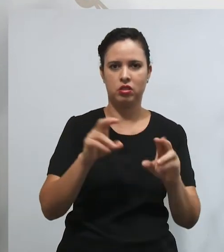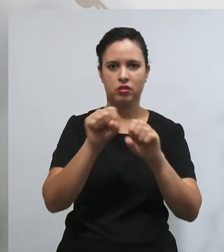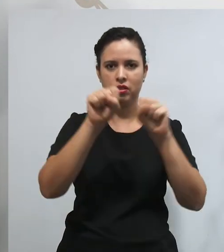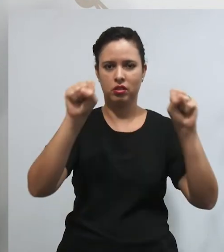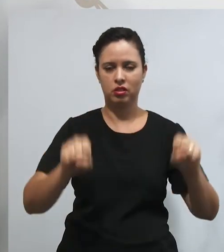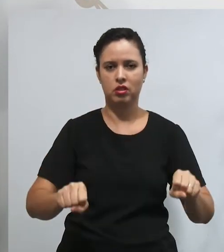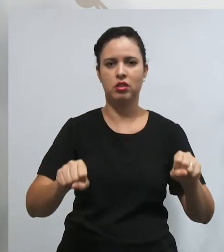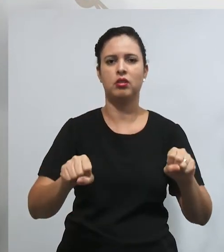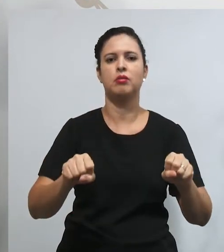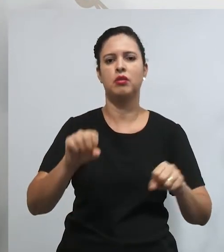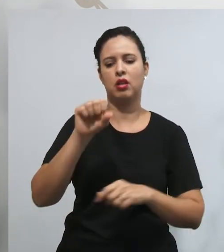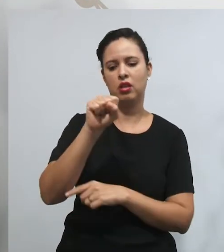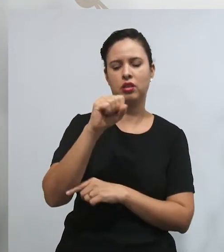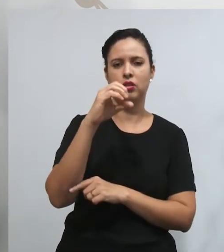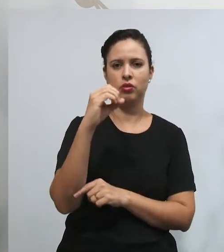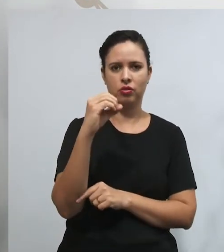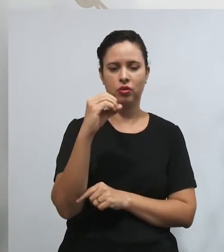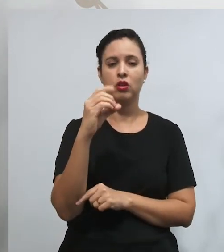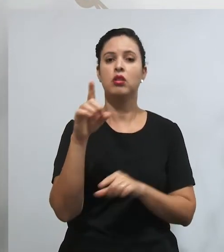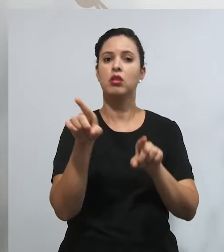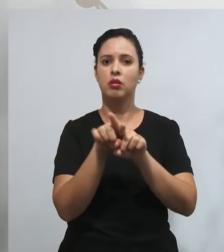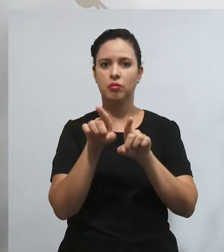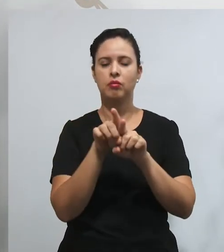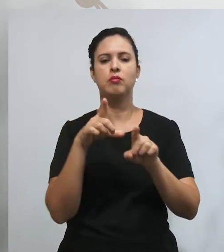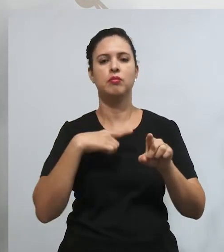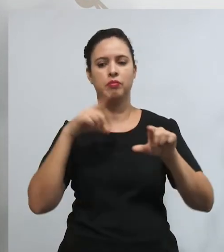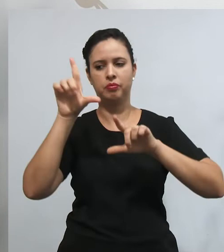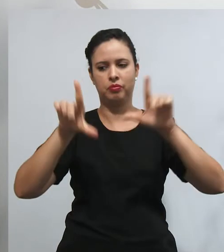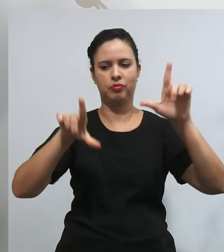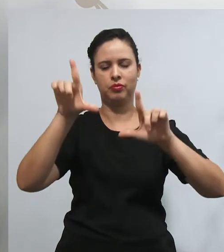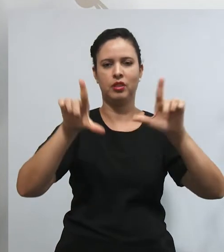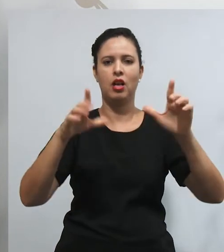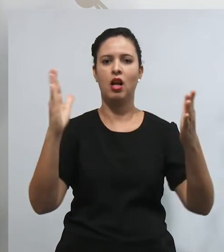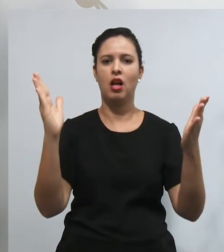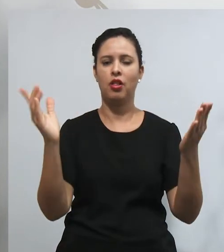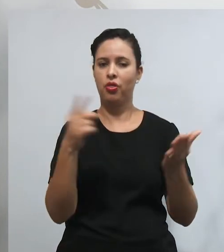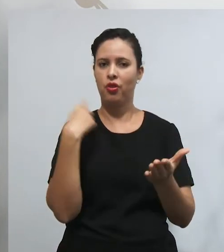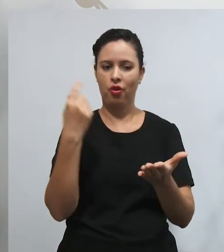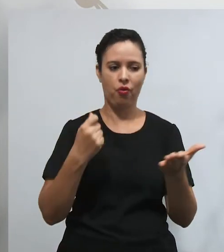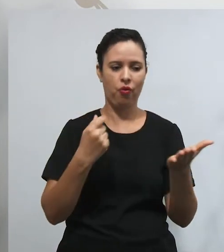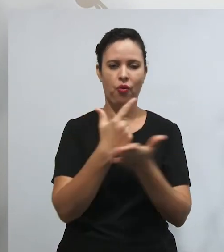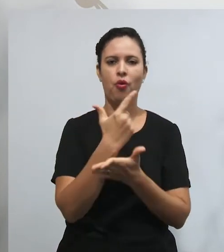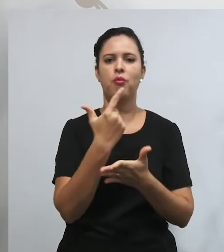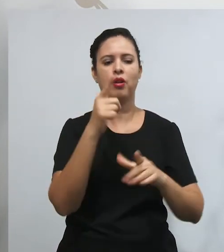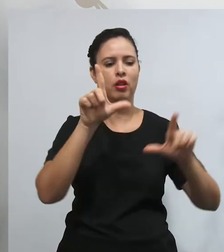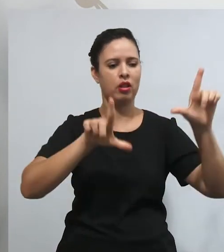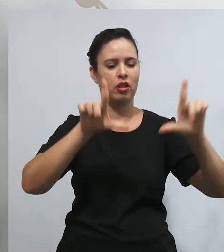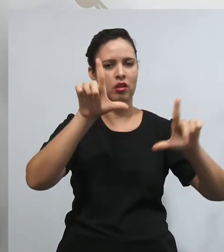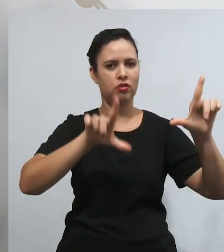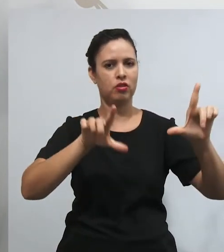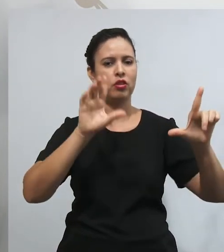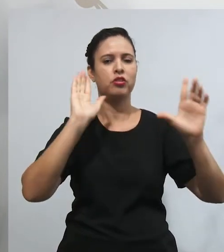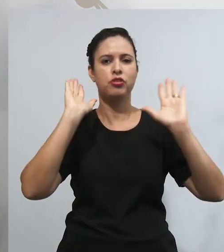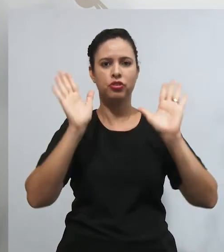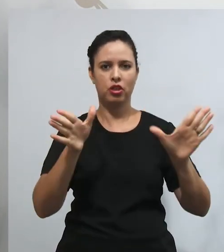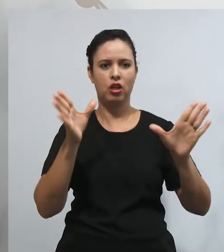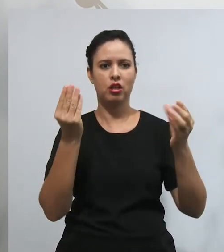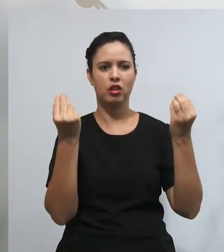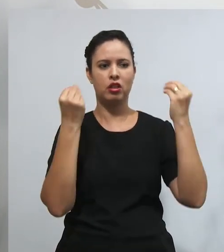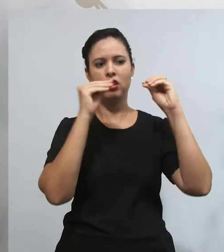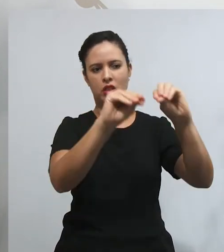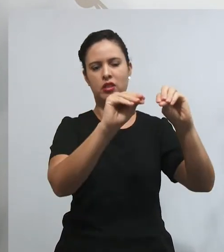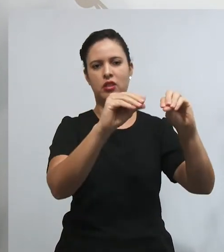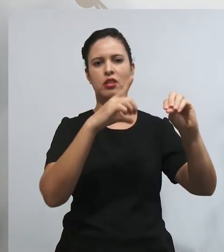que inclusive agora já tem nos nossos televisores, né? Então a gente compra uma televisão de uma marca X, de uma marca Y, são